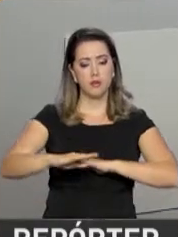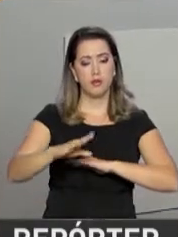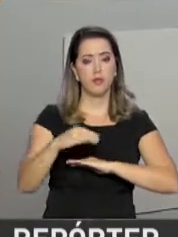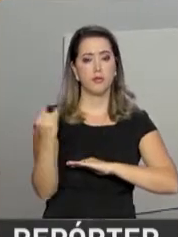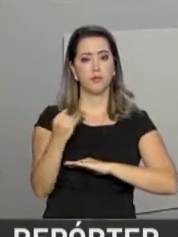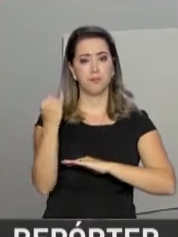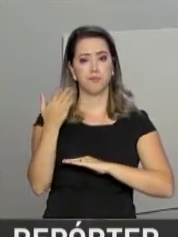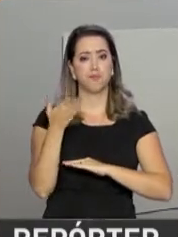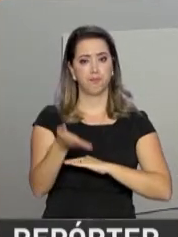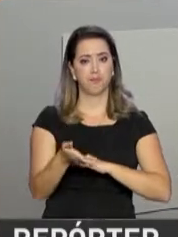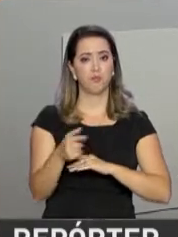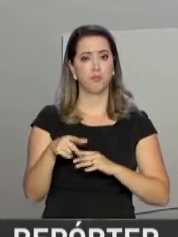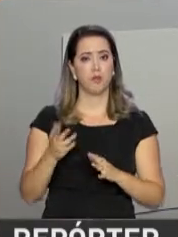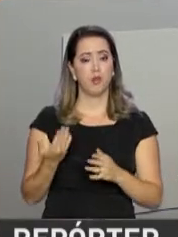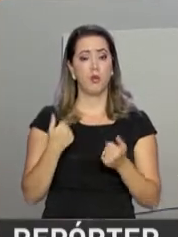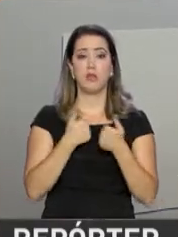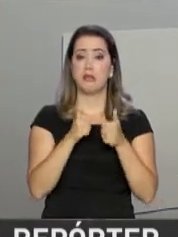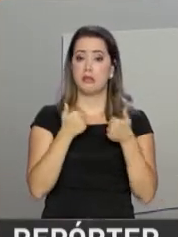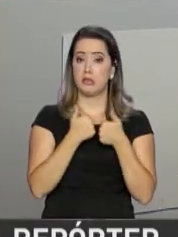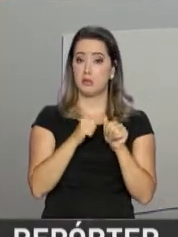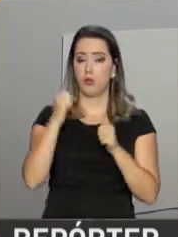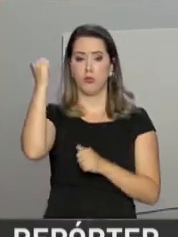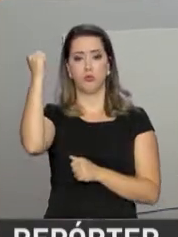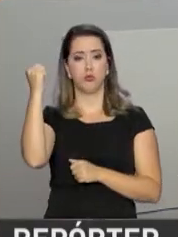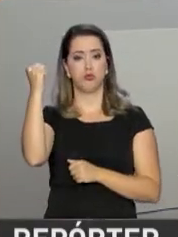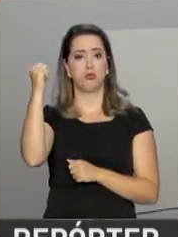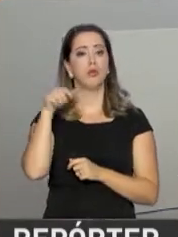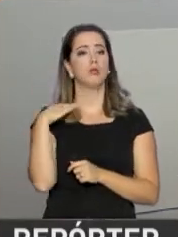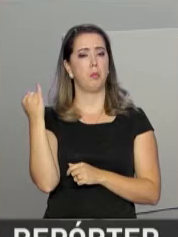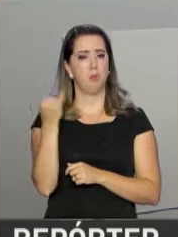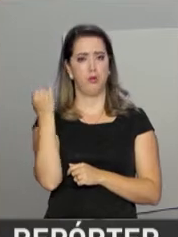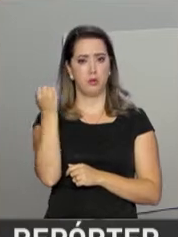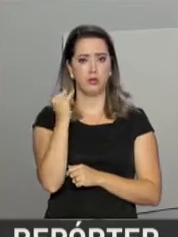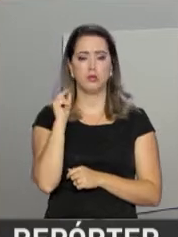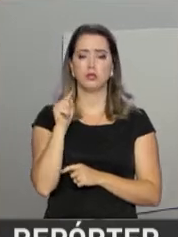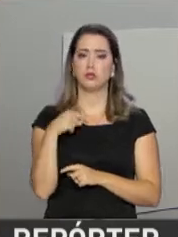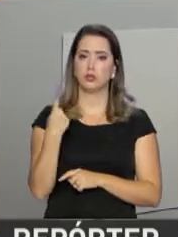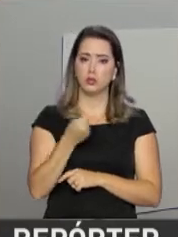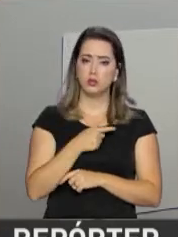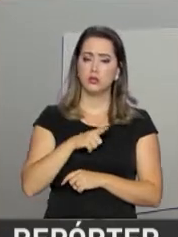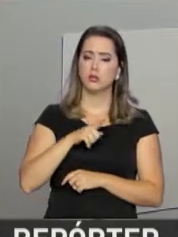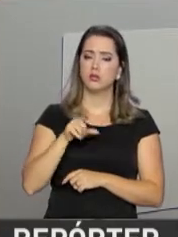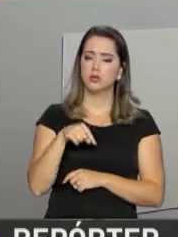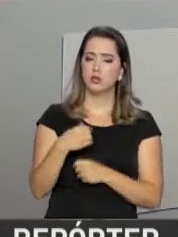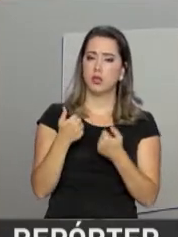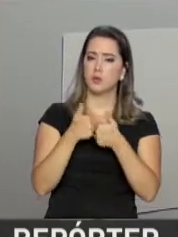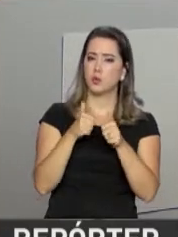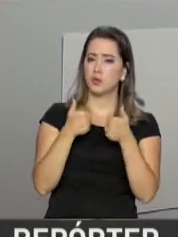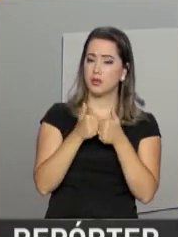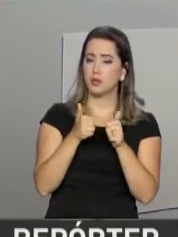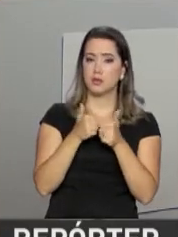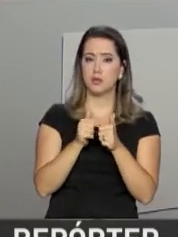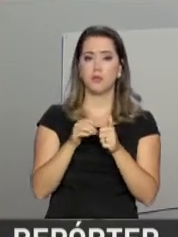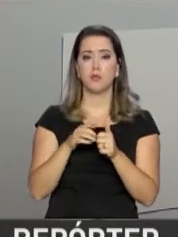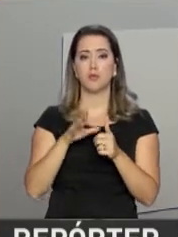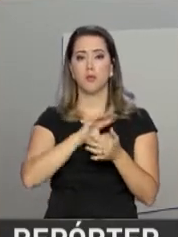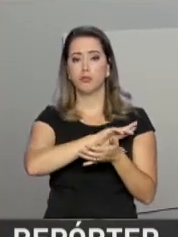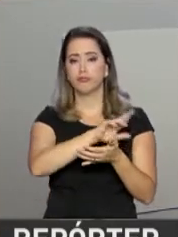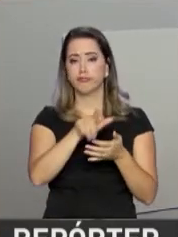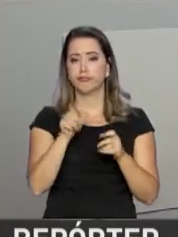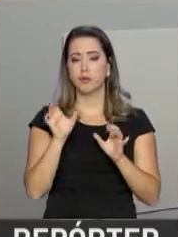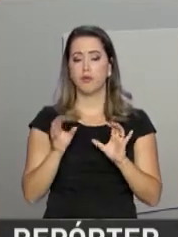a implementação do transporte público de qualidade todo o nosso país efetivamente quanto o transporte de qualidade com